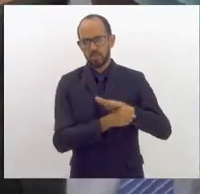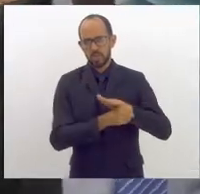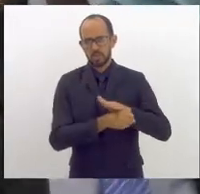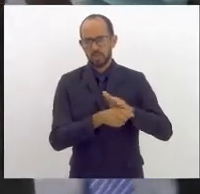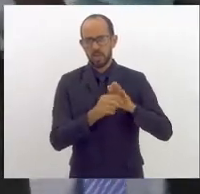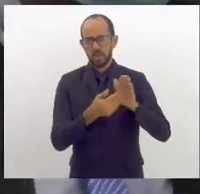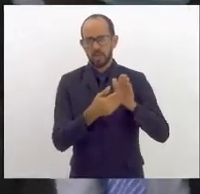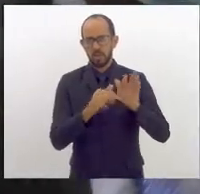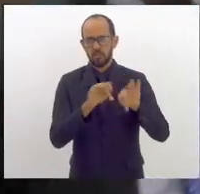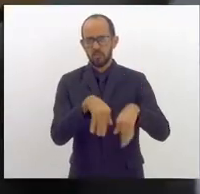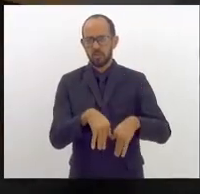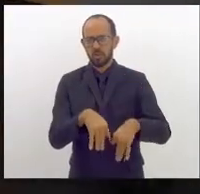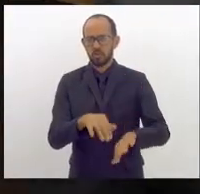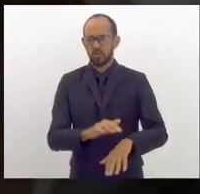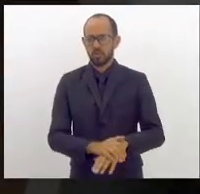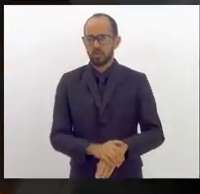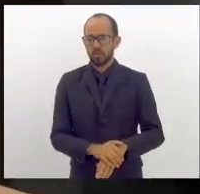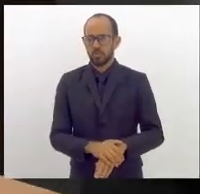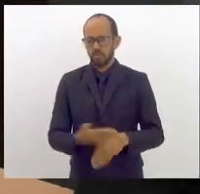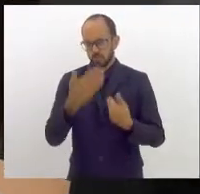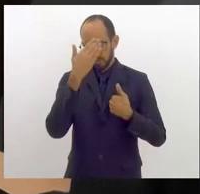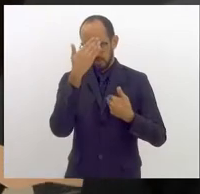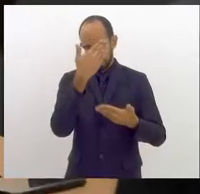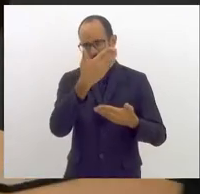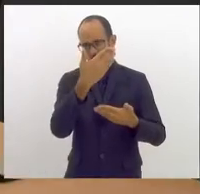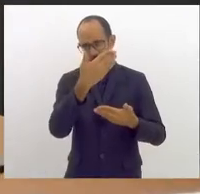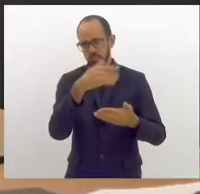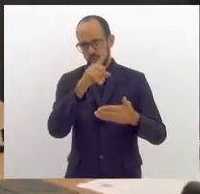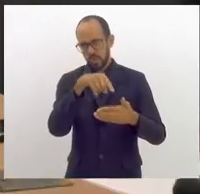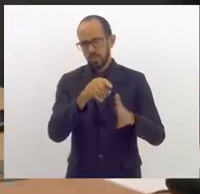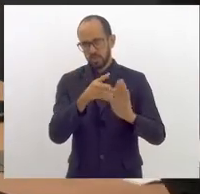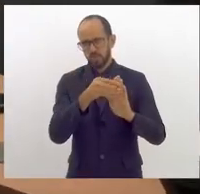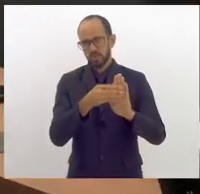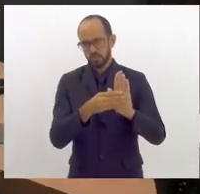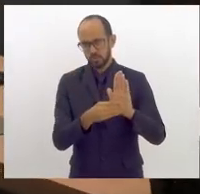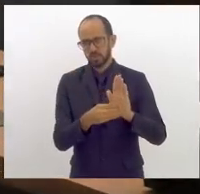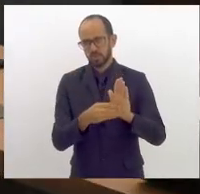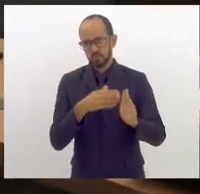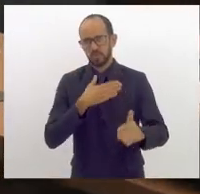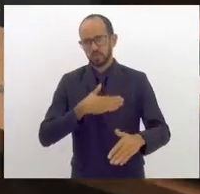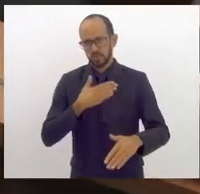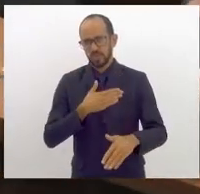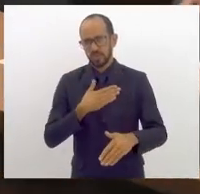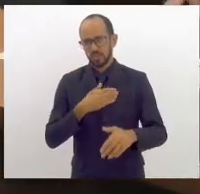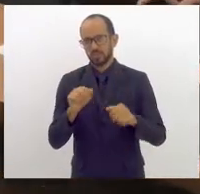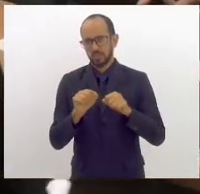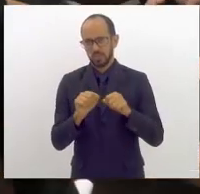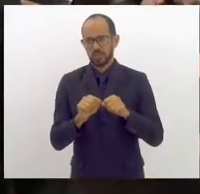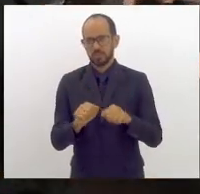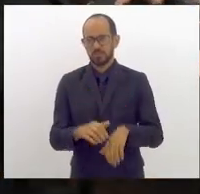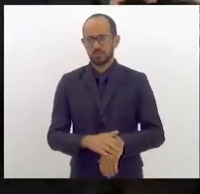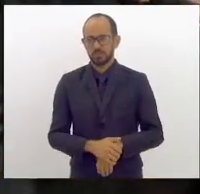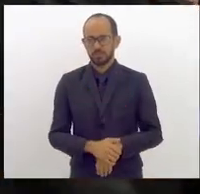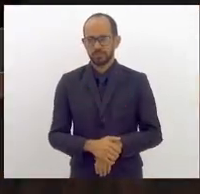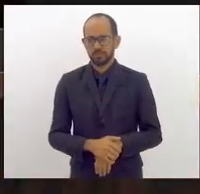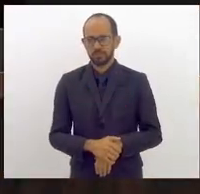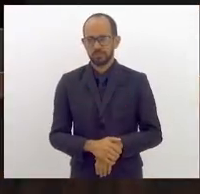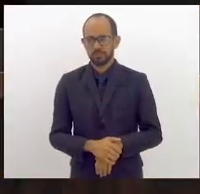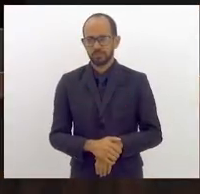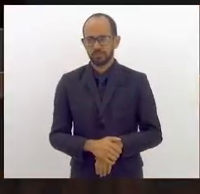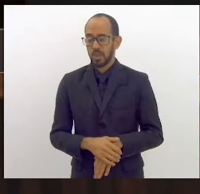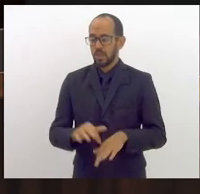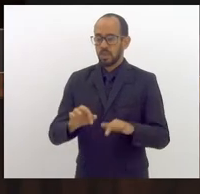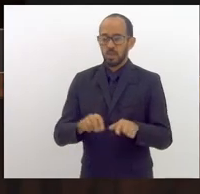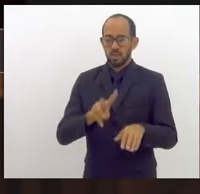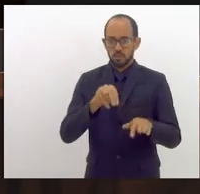então Obrigado por tudo e esse era o registro que eu queria fazer por você obrigado eu vou encerrar a discussão